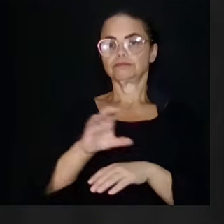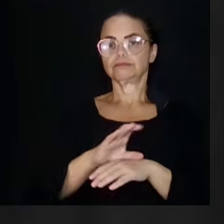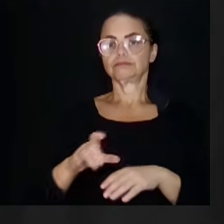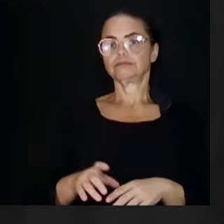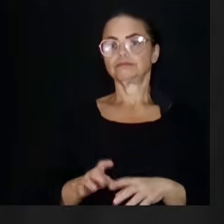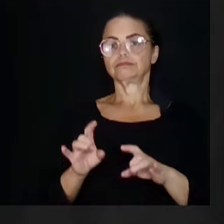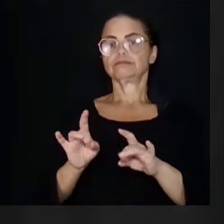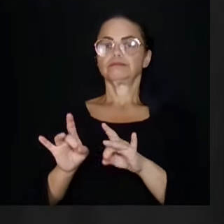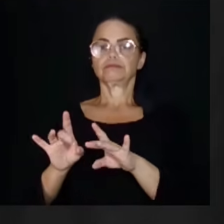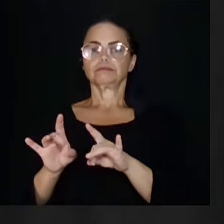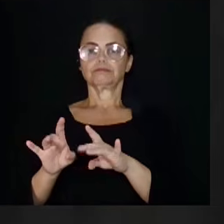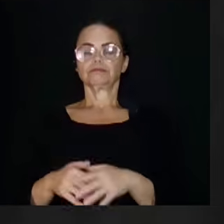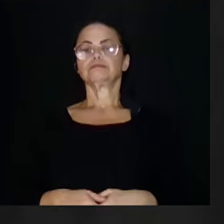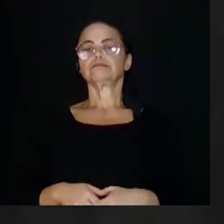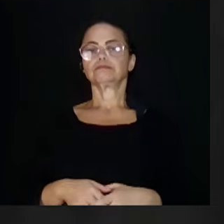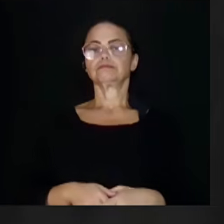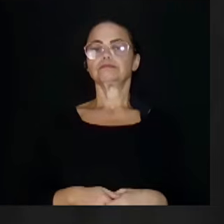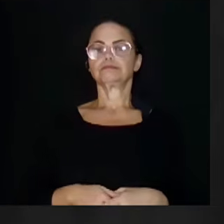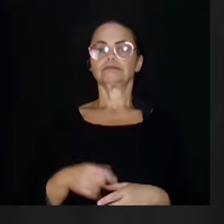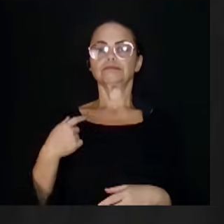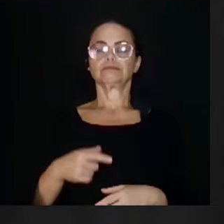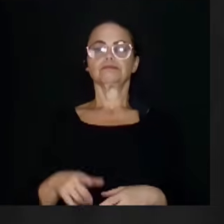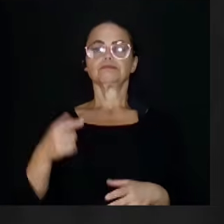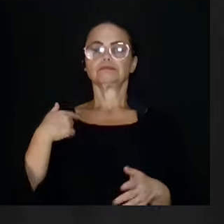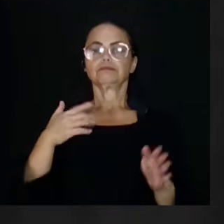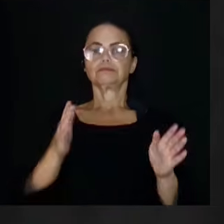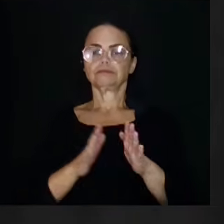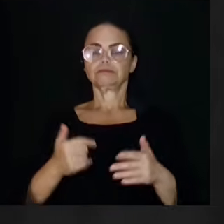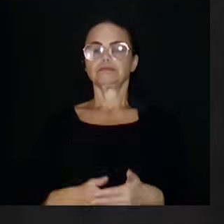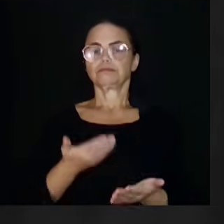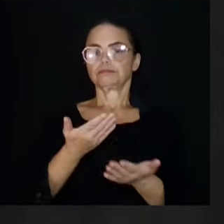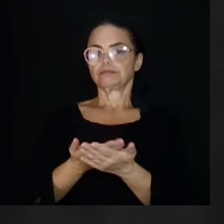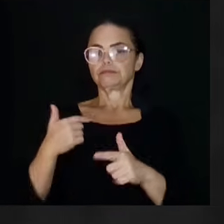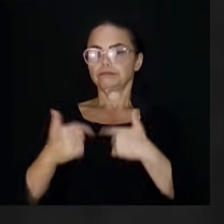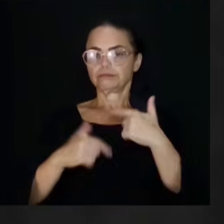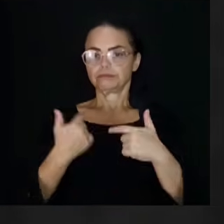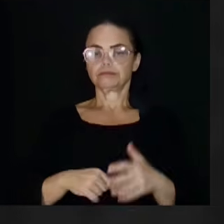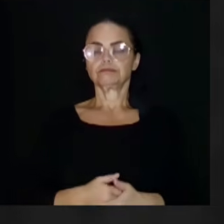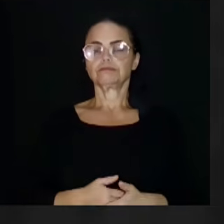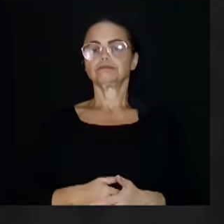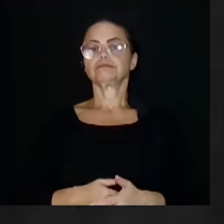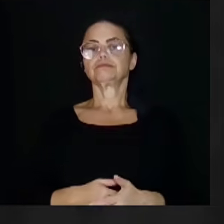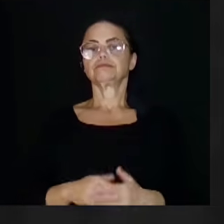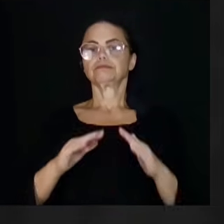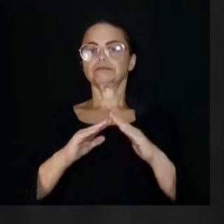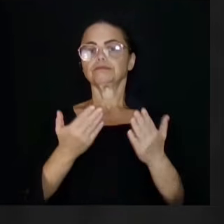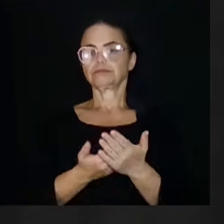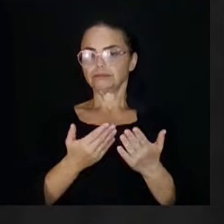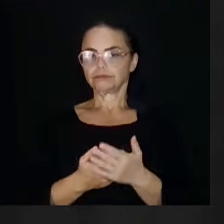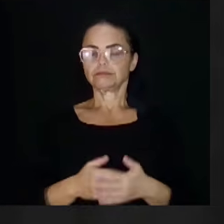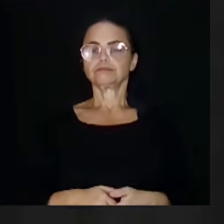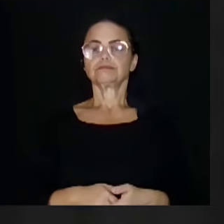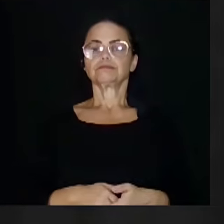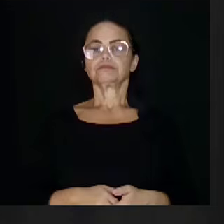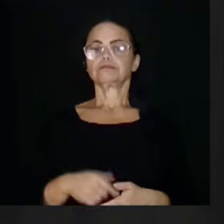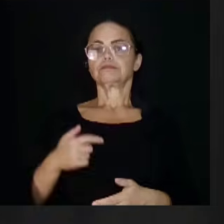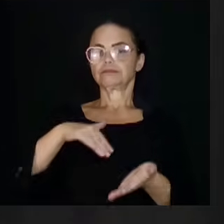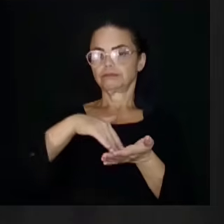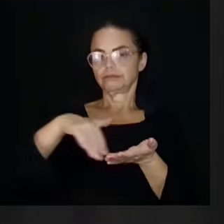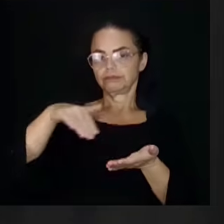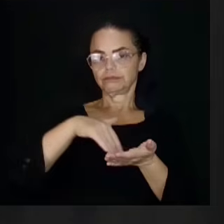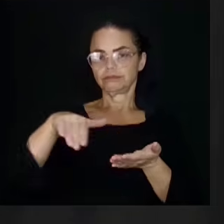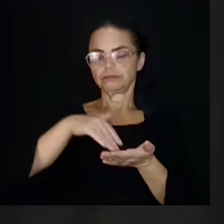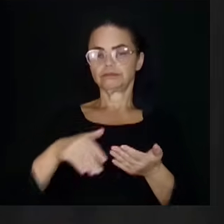o curso de técnico e nesse período eu comecei a trabalhar na escola Aníbal de Freitas, na secretaria da escola,